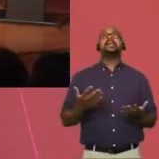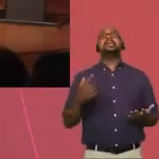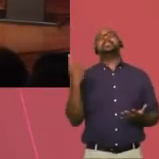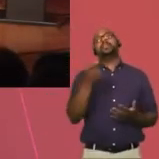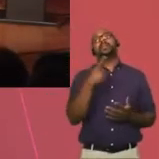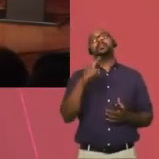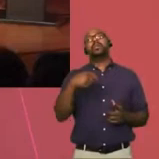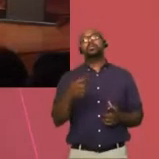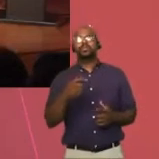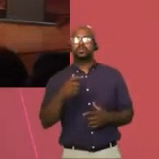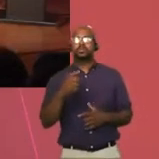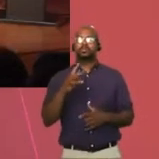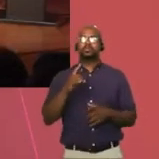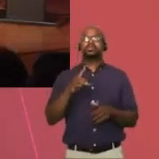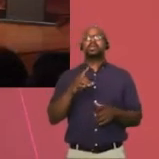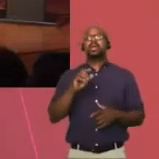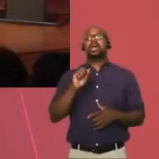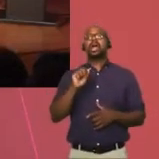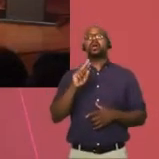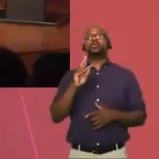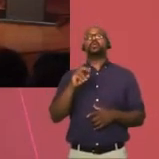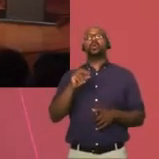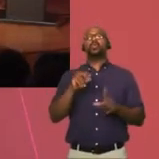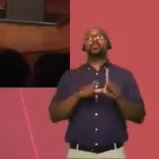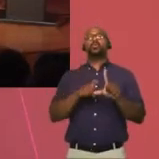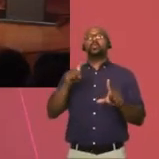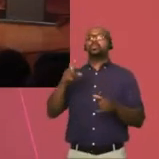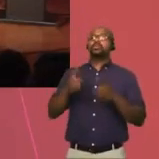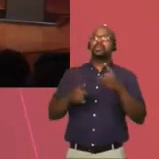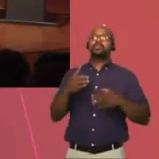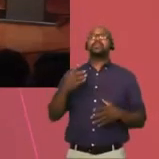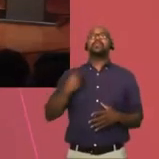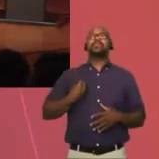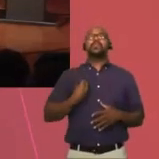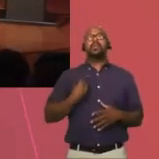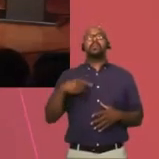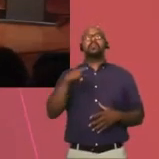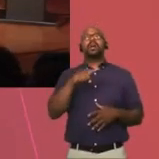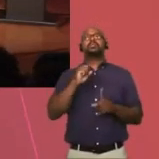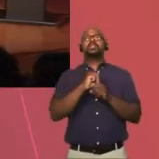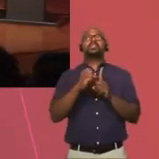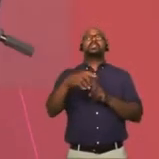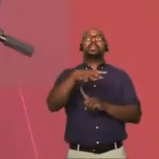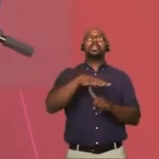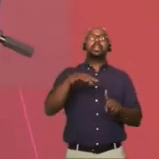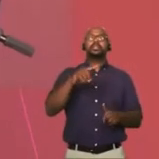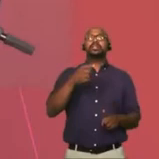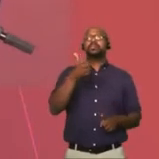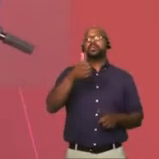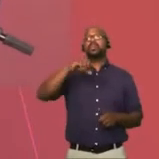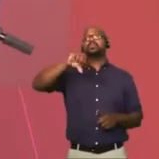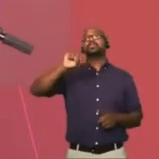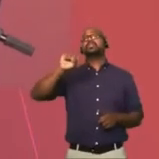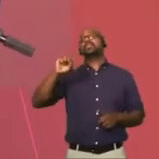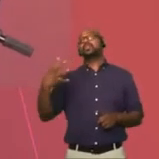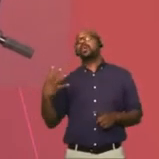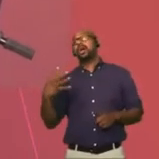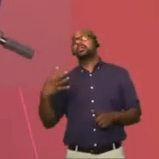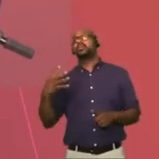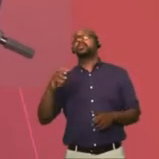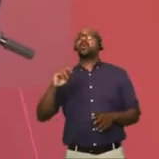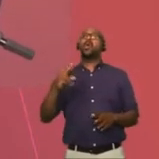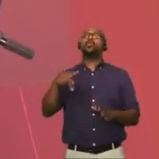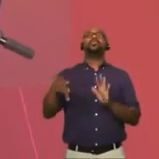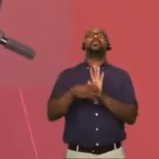virar os autônomos de metrópoles viver uma sociedade Histórica de 1900 há 800 1984